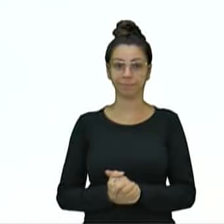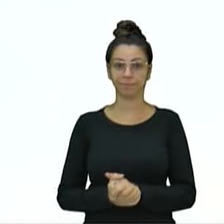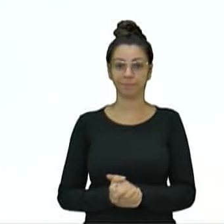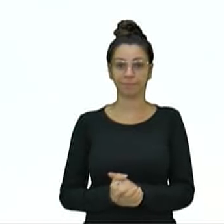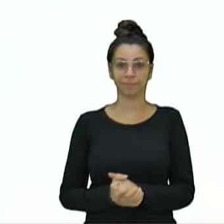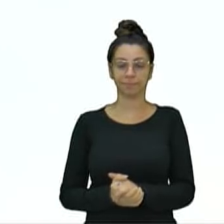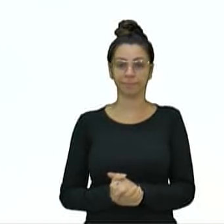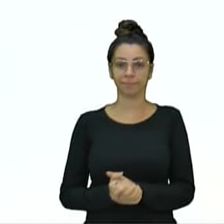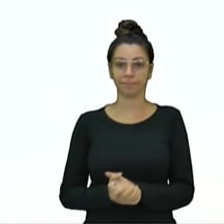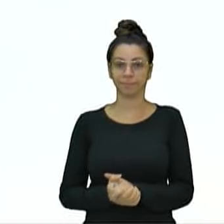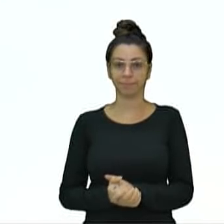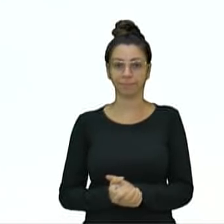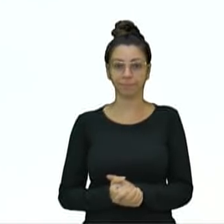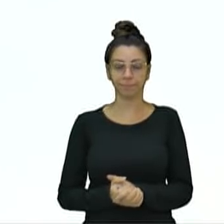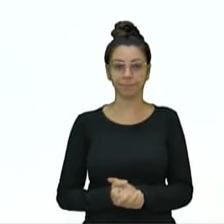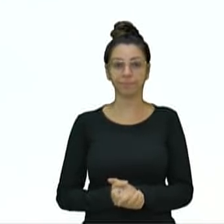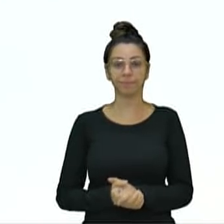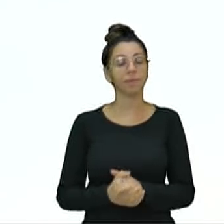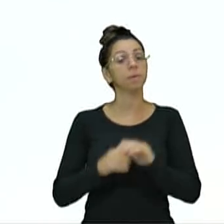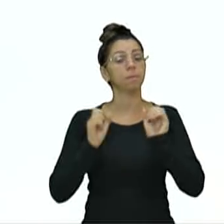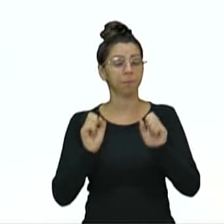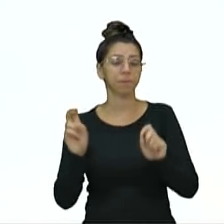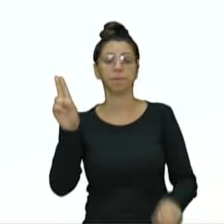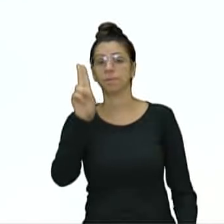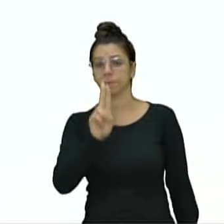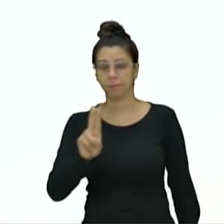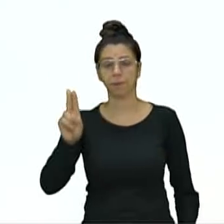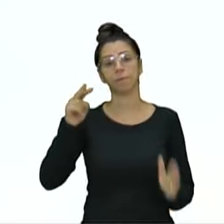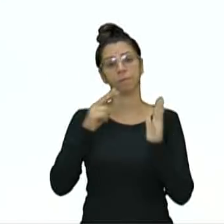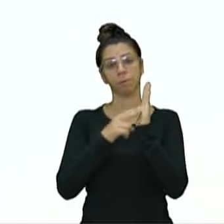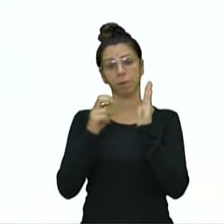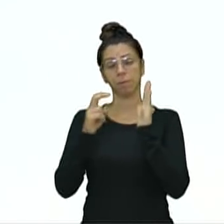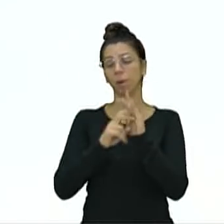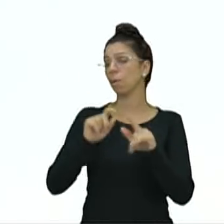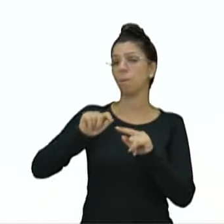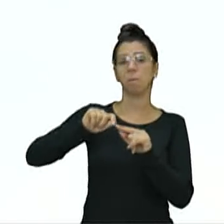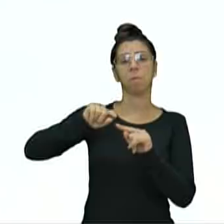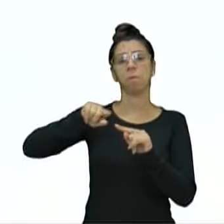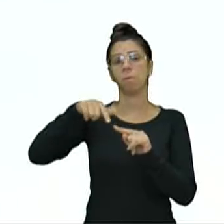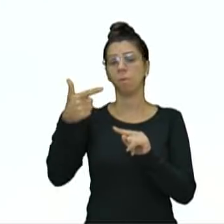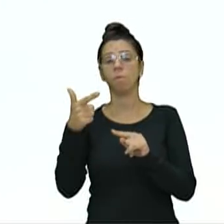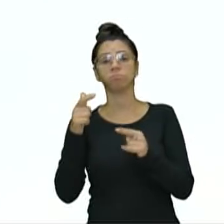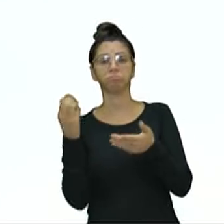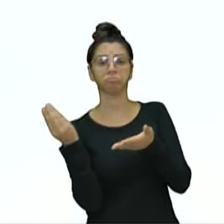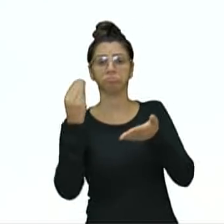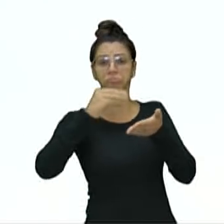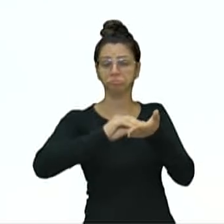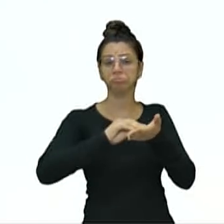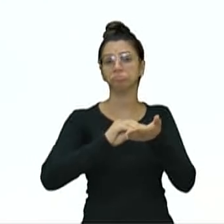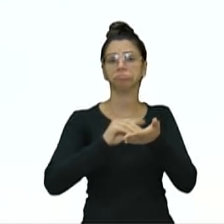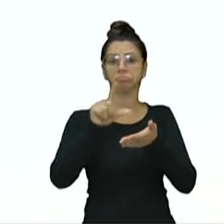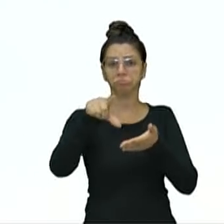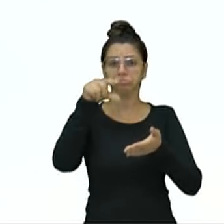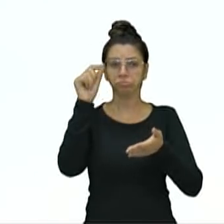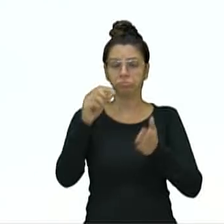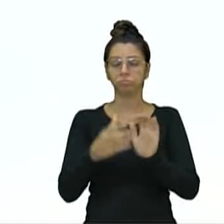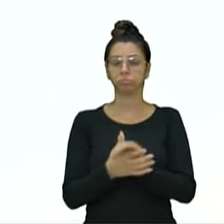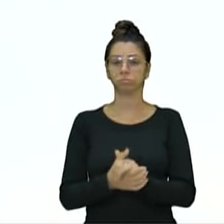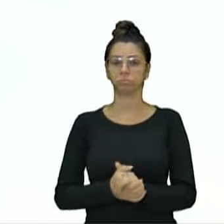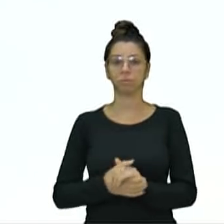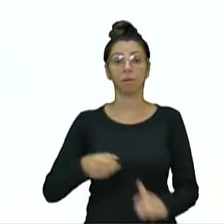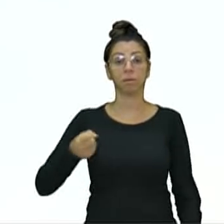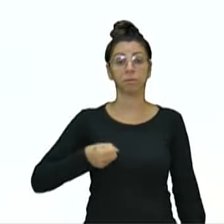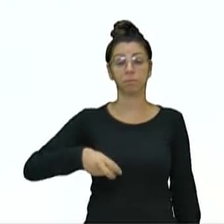rain, brincar na chuva. Você pode usar esse vocabulário ou colocar outro que você preferir. Na número 2, na